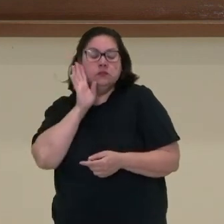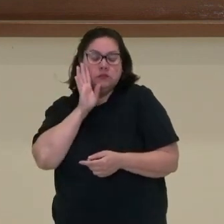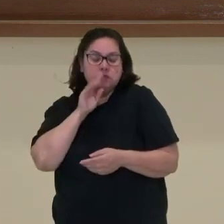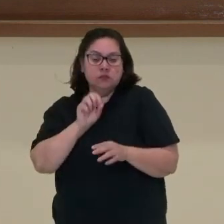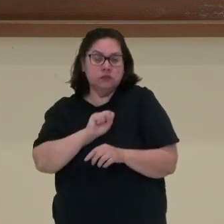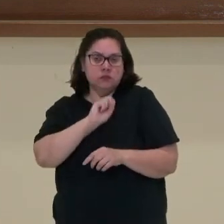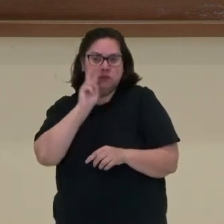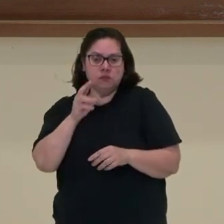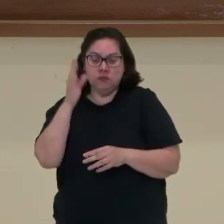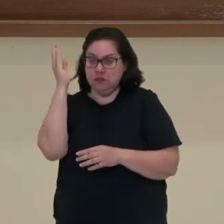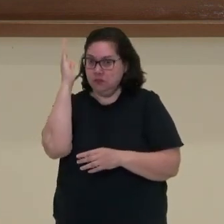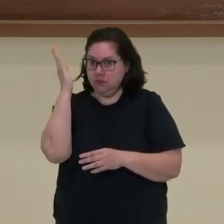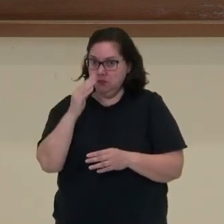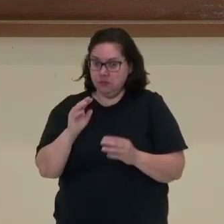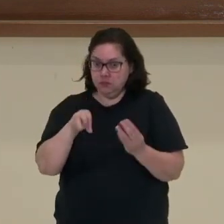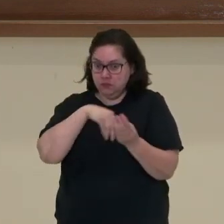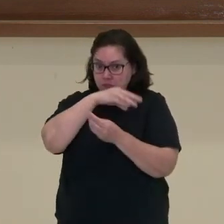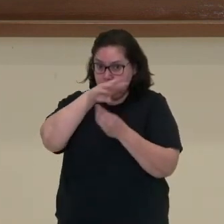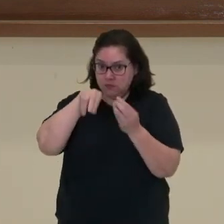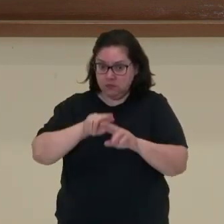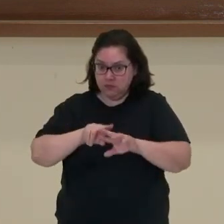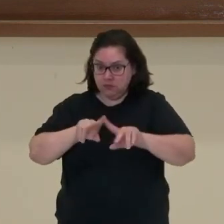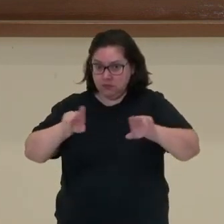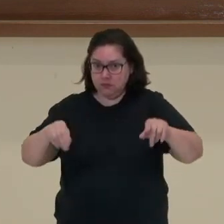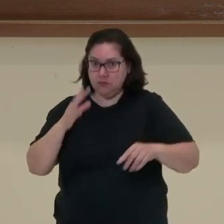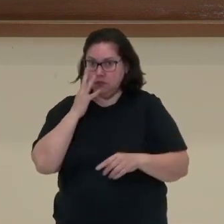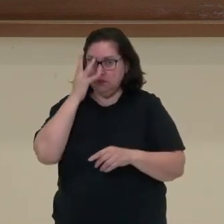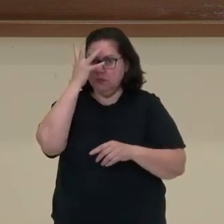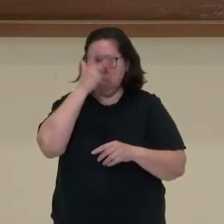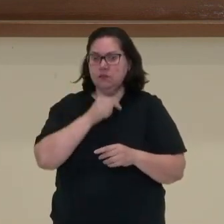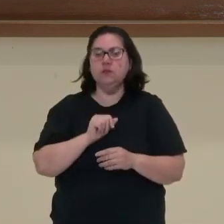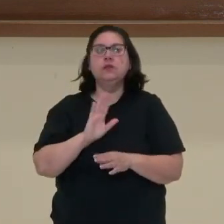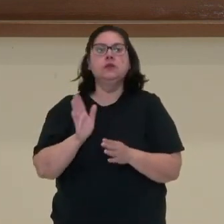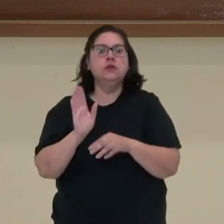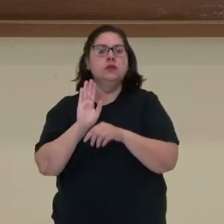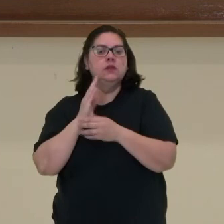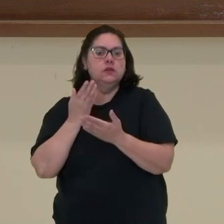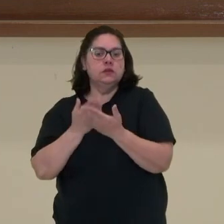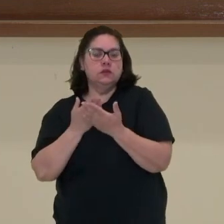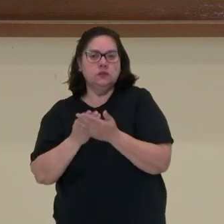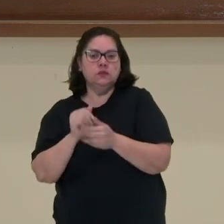não esquecendo, Brasil é diversidade e a diversidade que existe é beleza. Pessoal, nessa aula